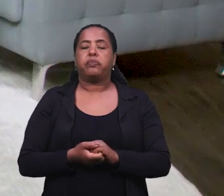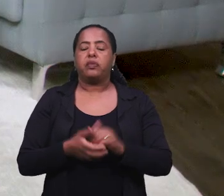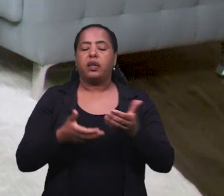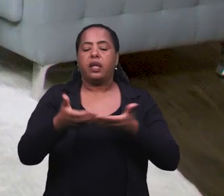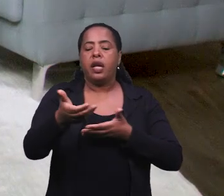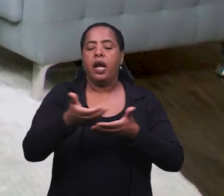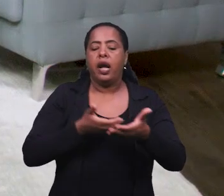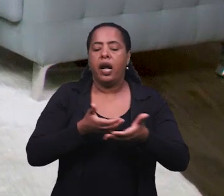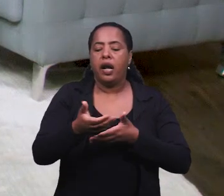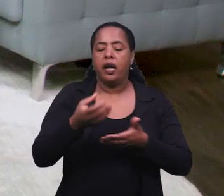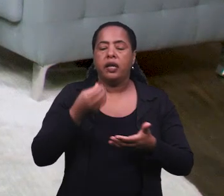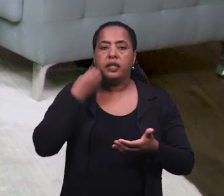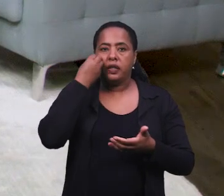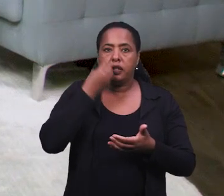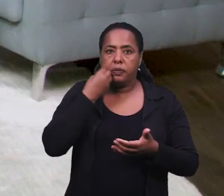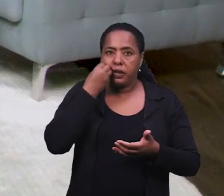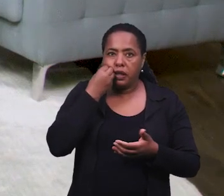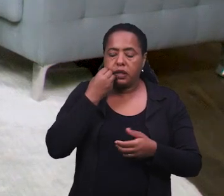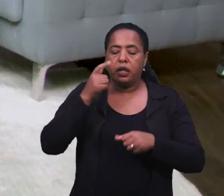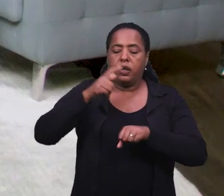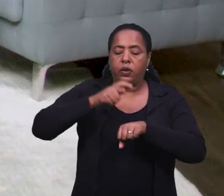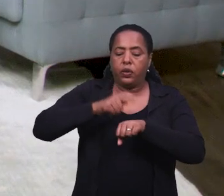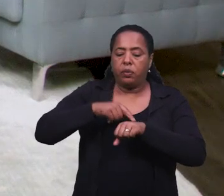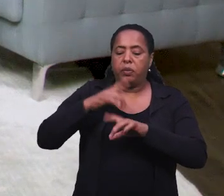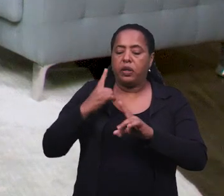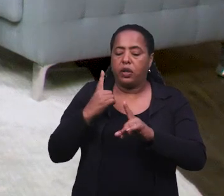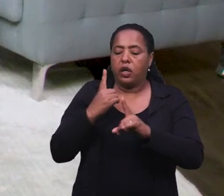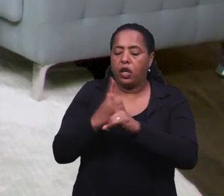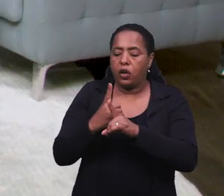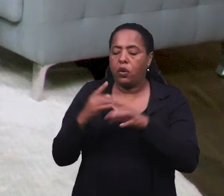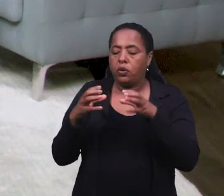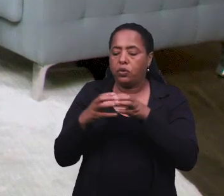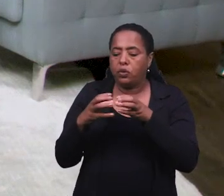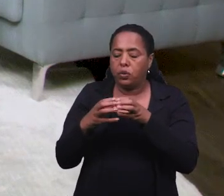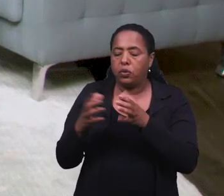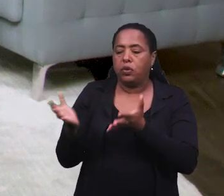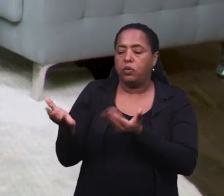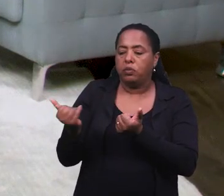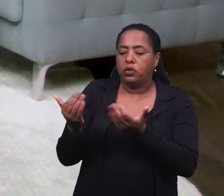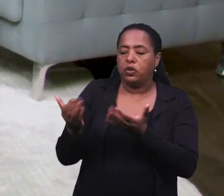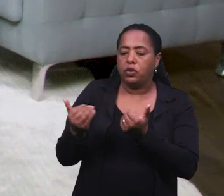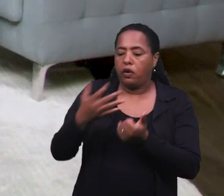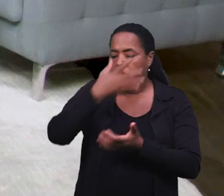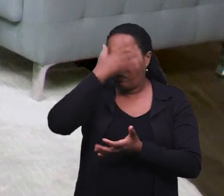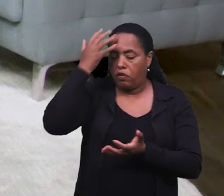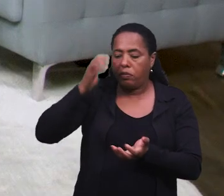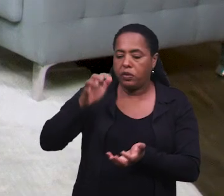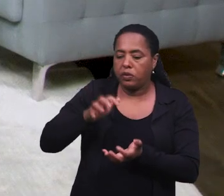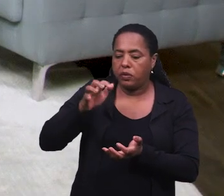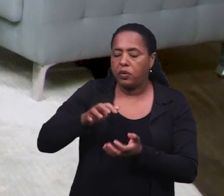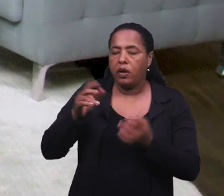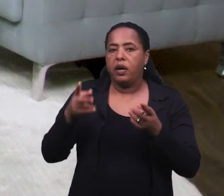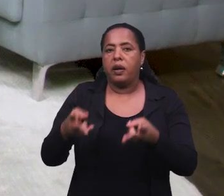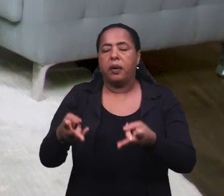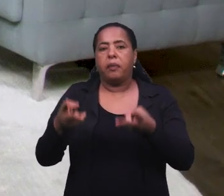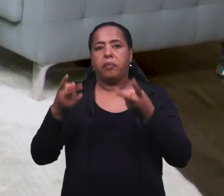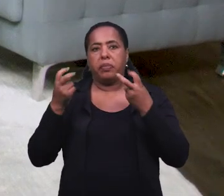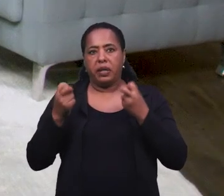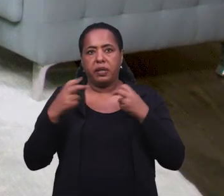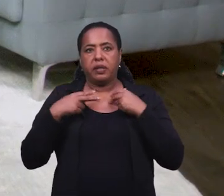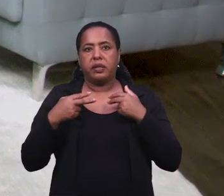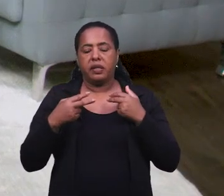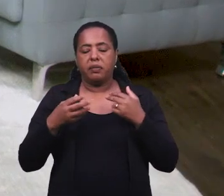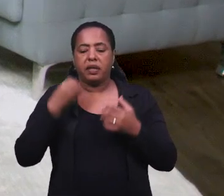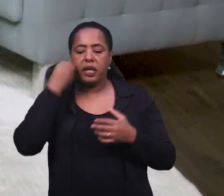irmãos, né, e irmãs hoje que cuidaram de mim. Enquanto professoras, né, irmãs, e a gente